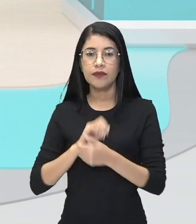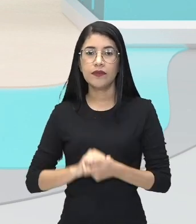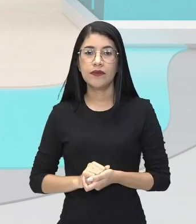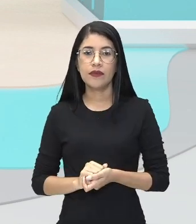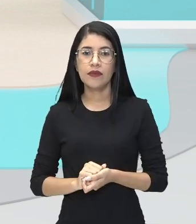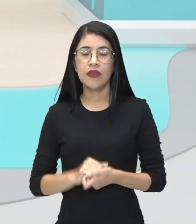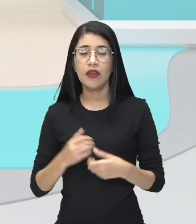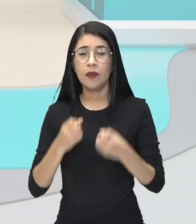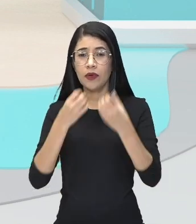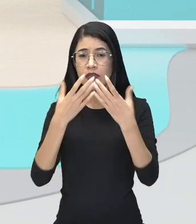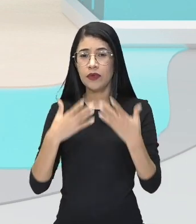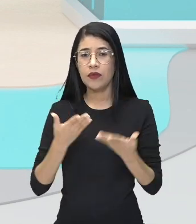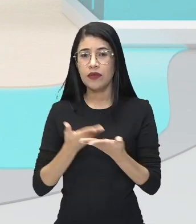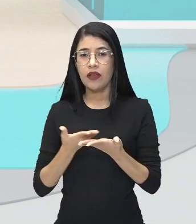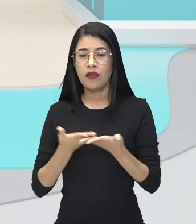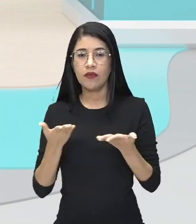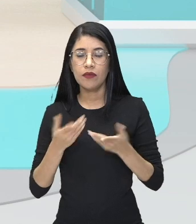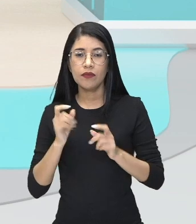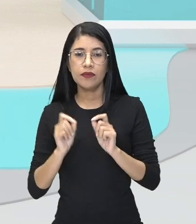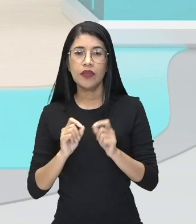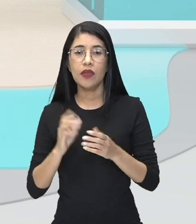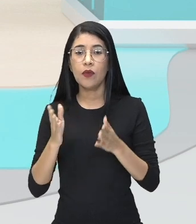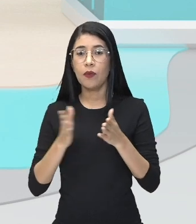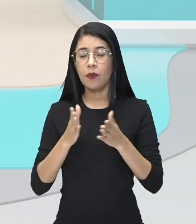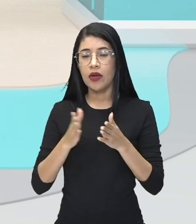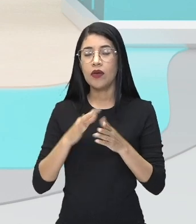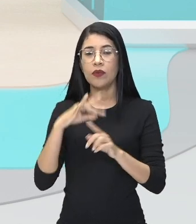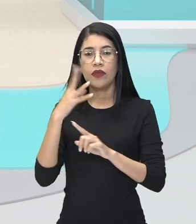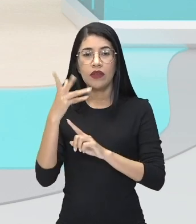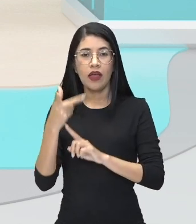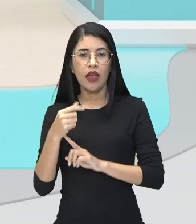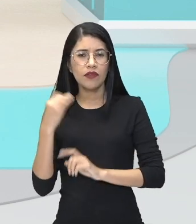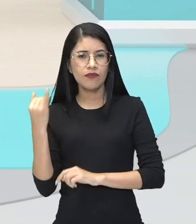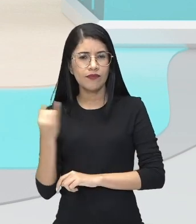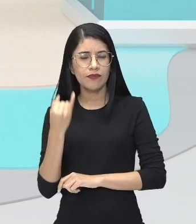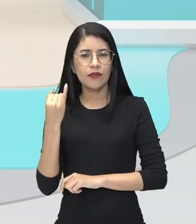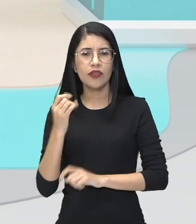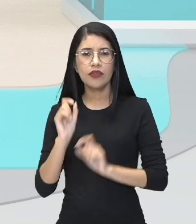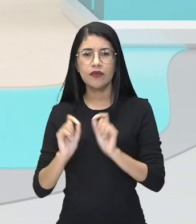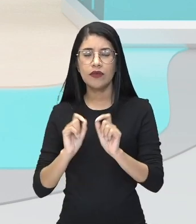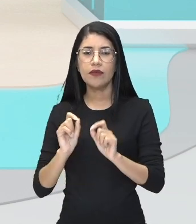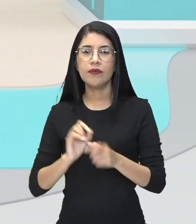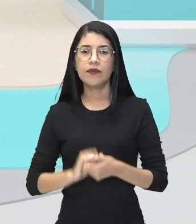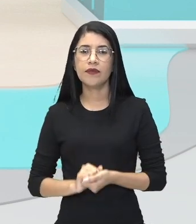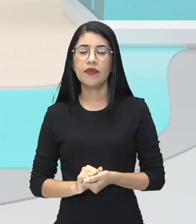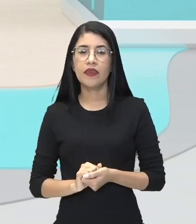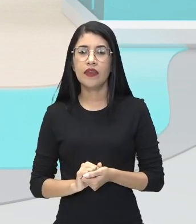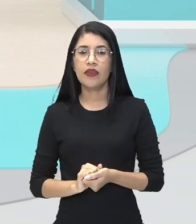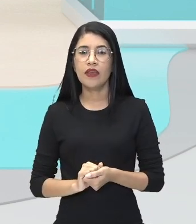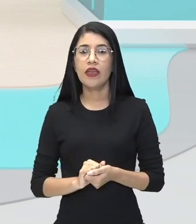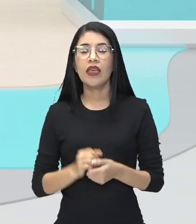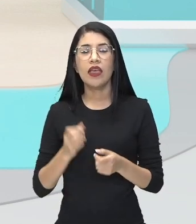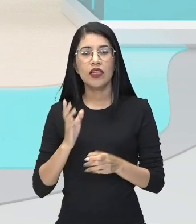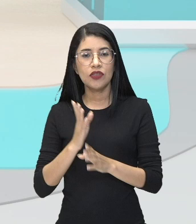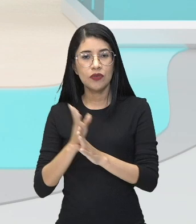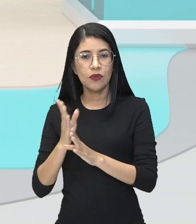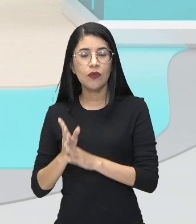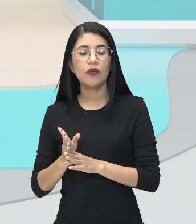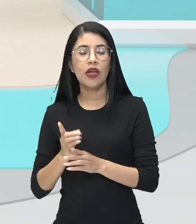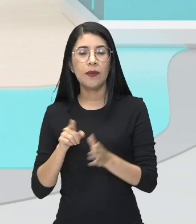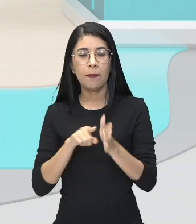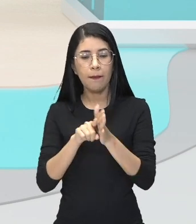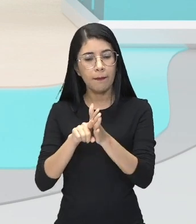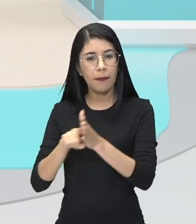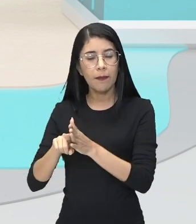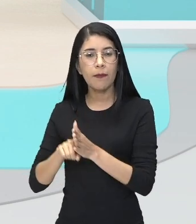nós falamos na nossa aula em dois períodos da arte muito importantes, que foram deixados, que são feitos estudos,